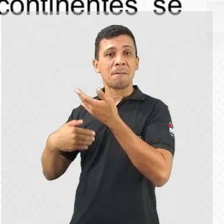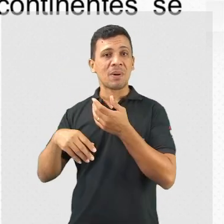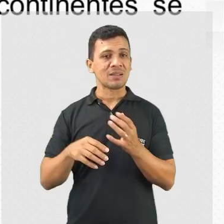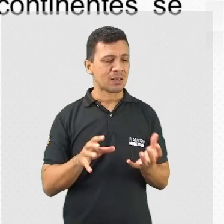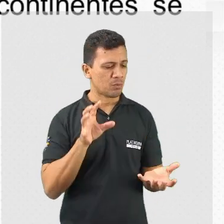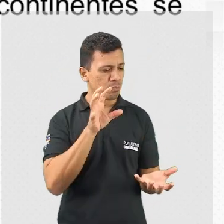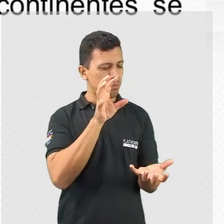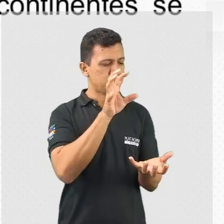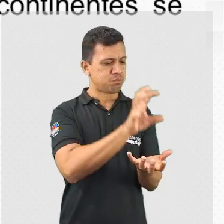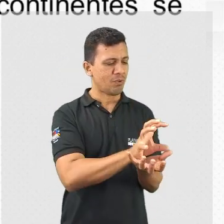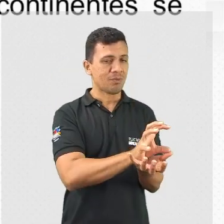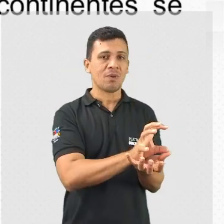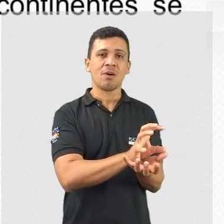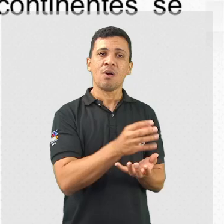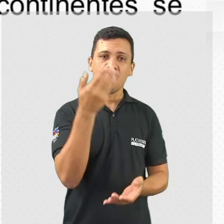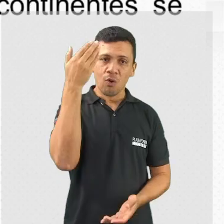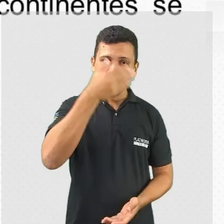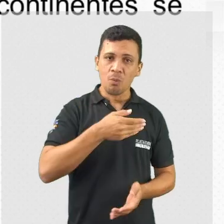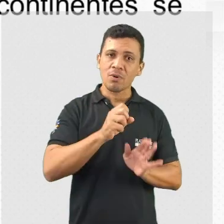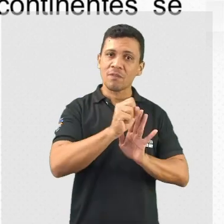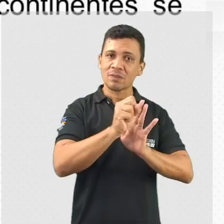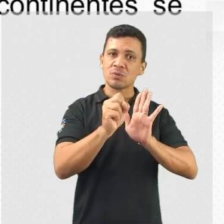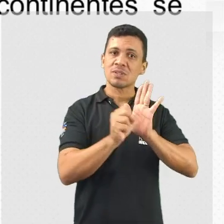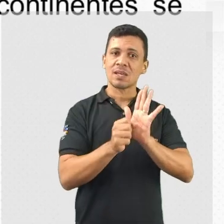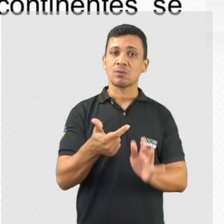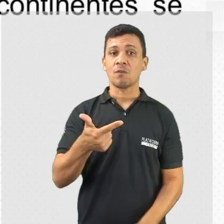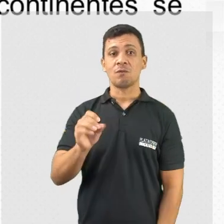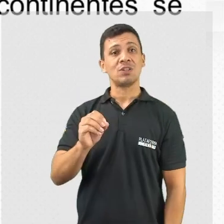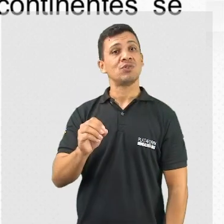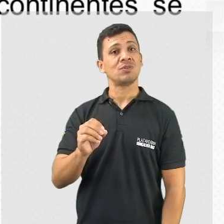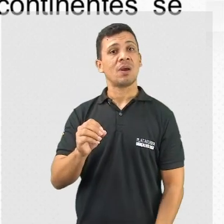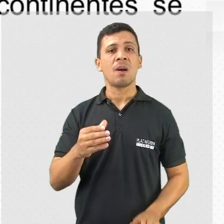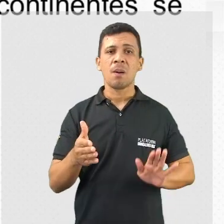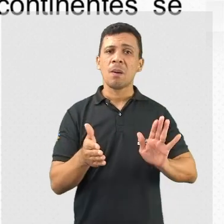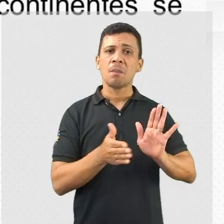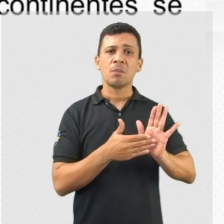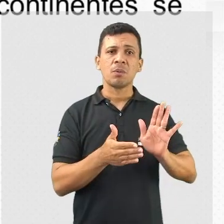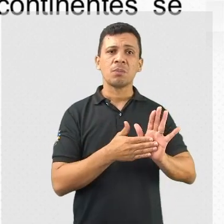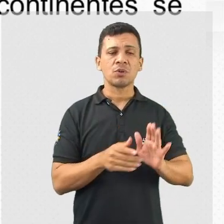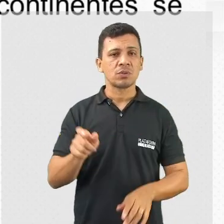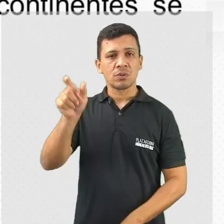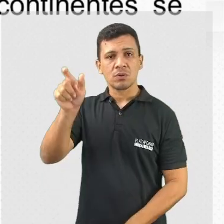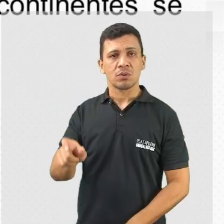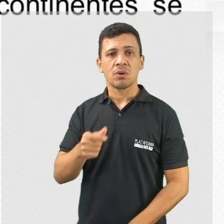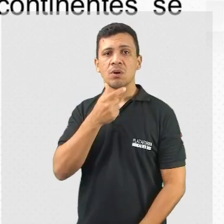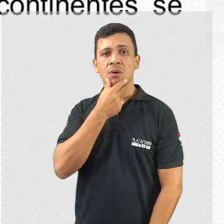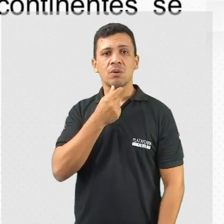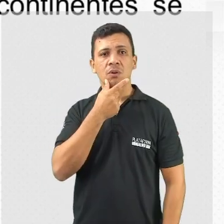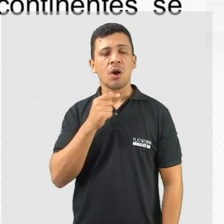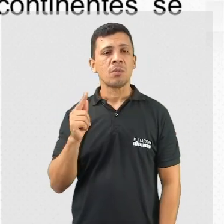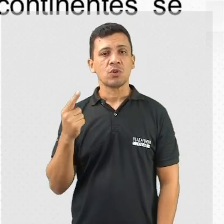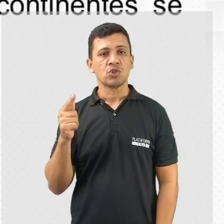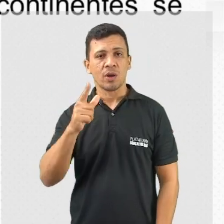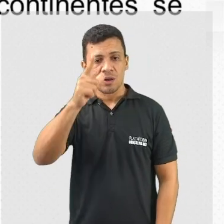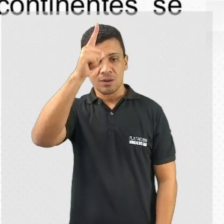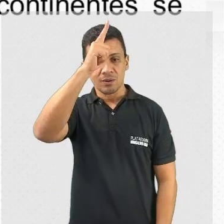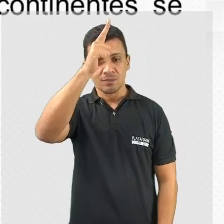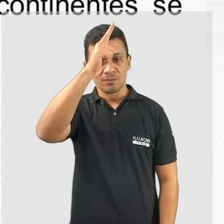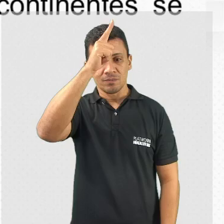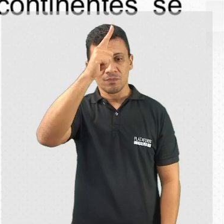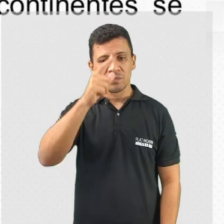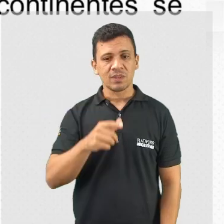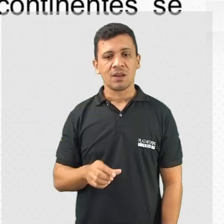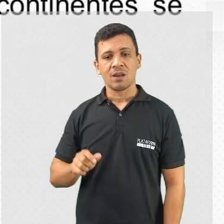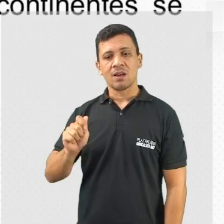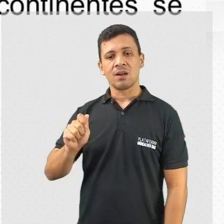comprovada no século XX, no século passado, tá certo? E ela foi proposta, inclusive, por um geólogo alemão, como você está vendo aqui, Alfred Wegener,